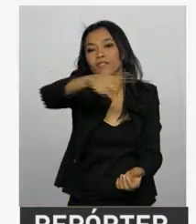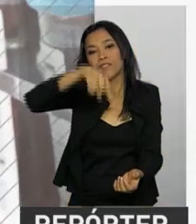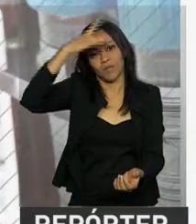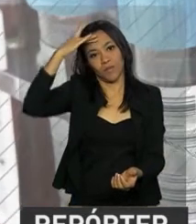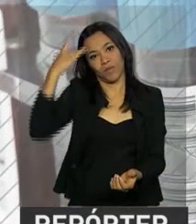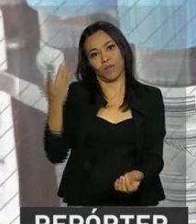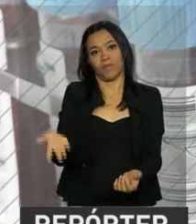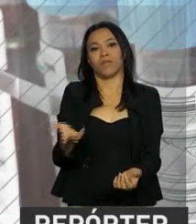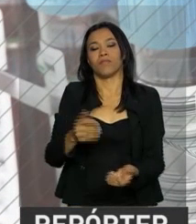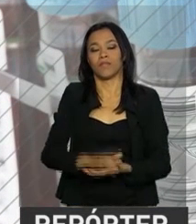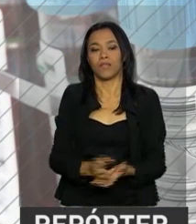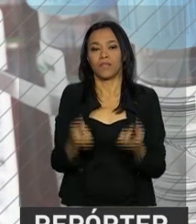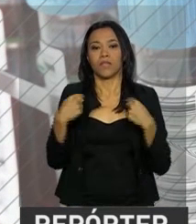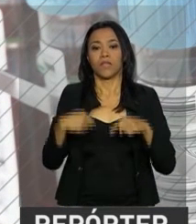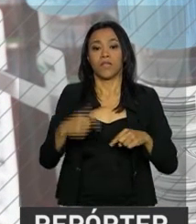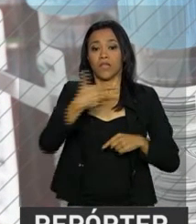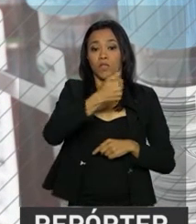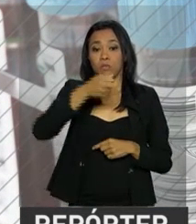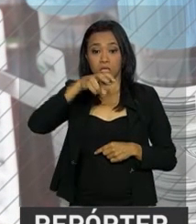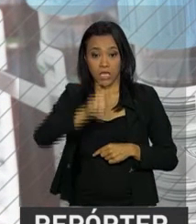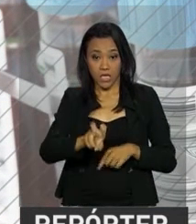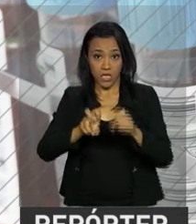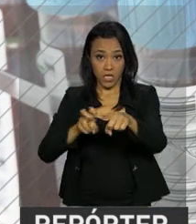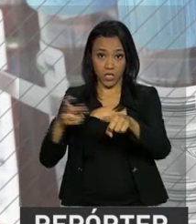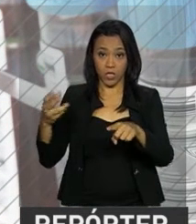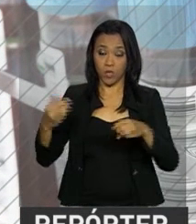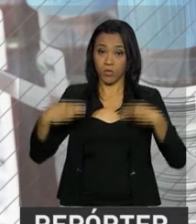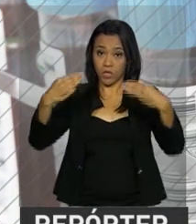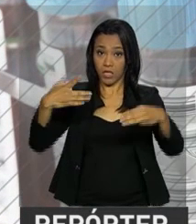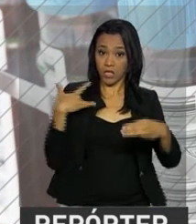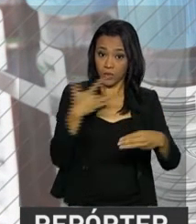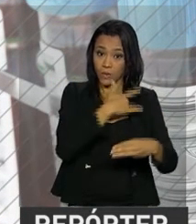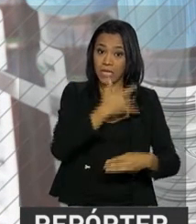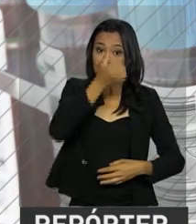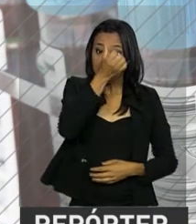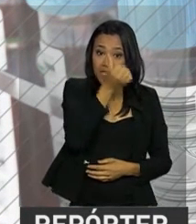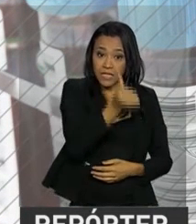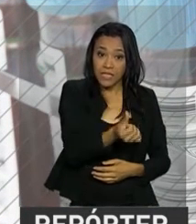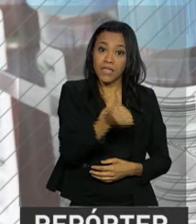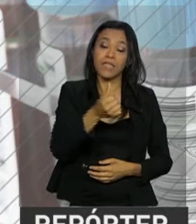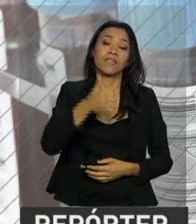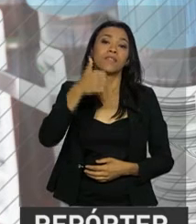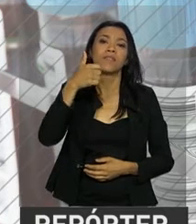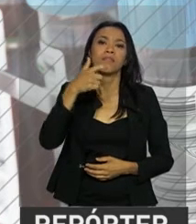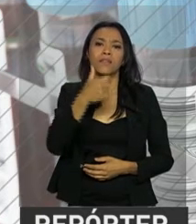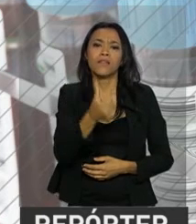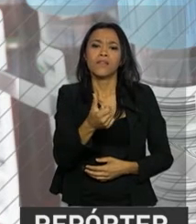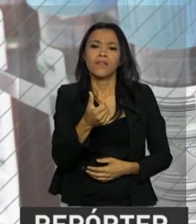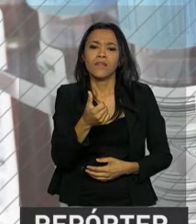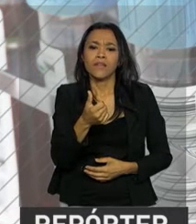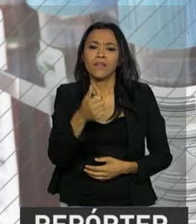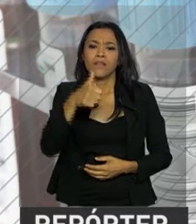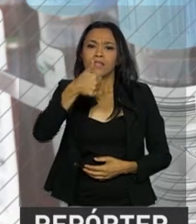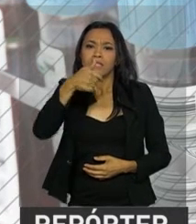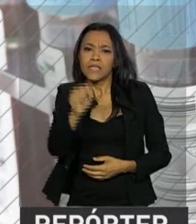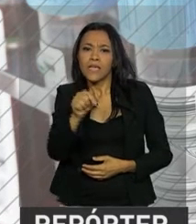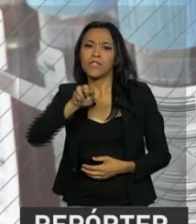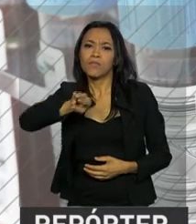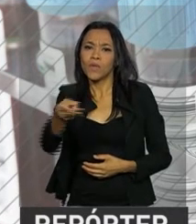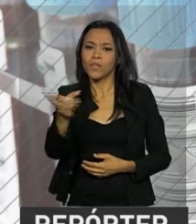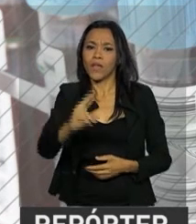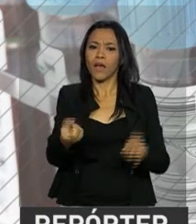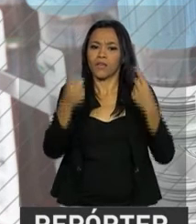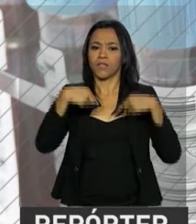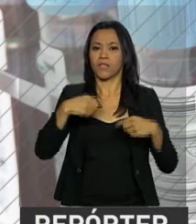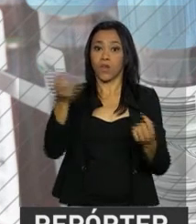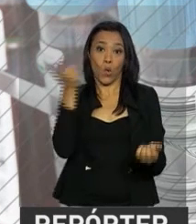Em 2015, o Ministério da Saúde investiu 617 milhões de reais na rede de sangue. Foram coletadas 3